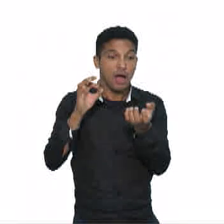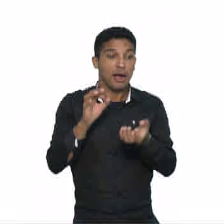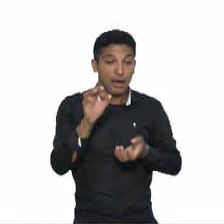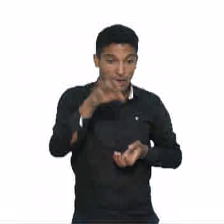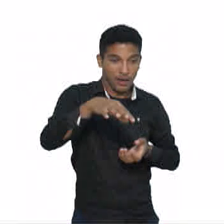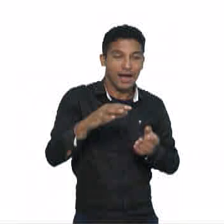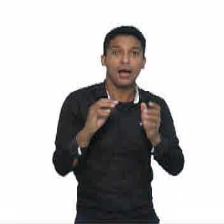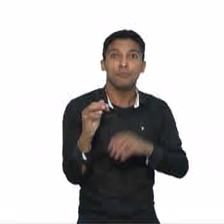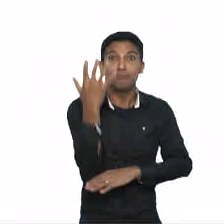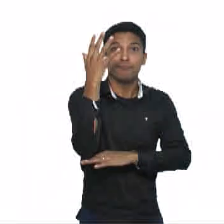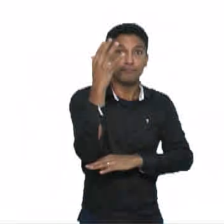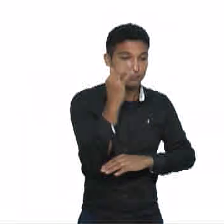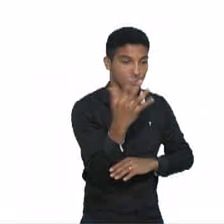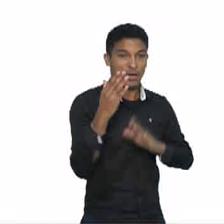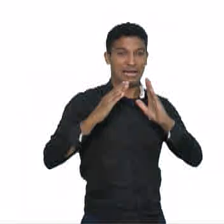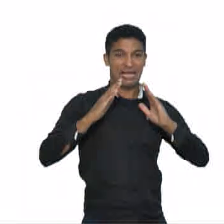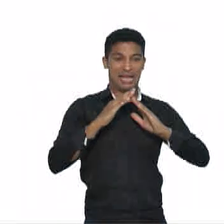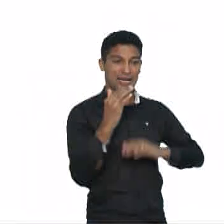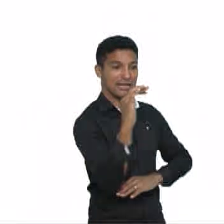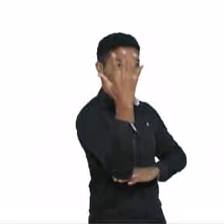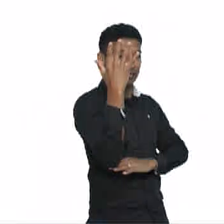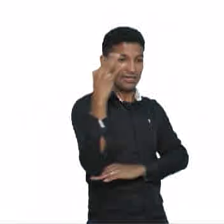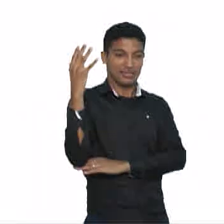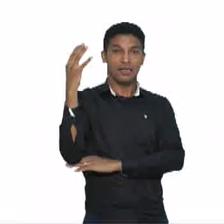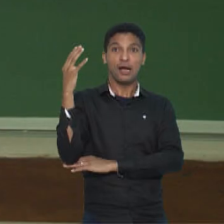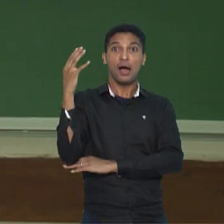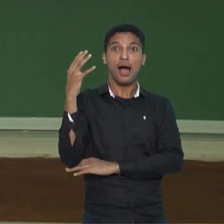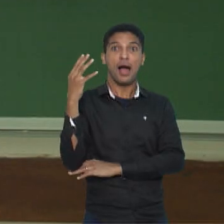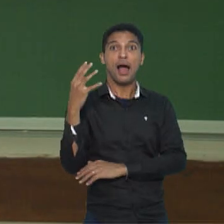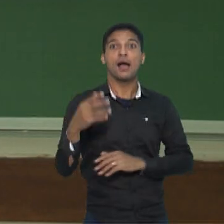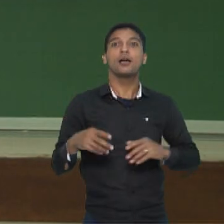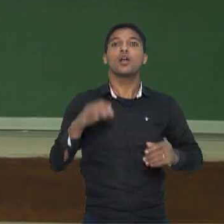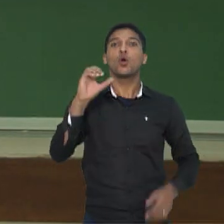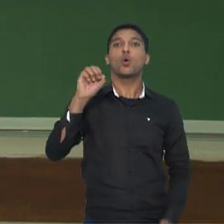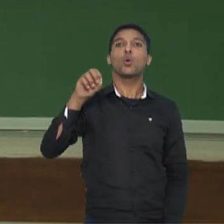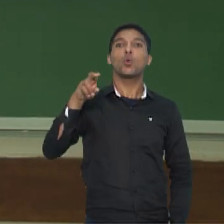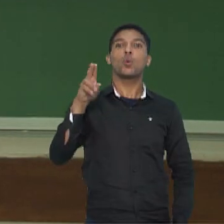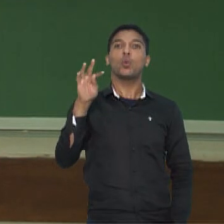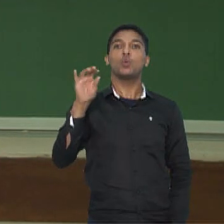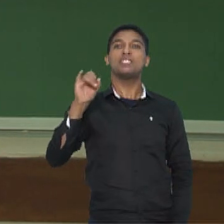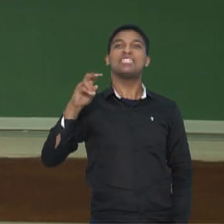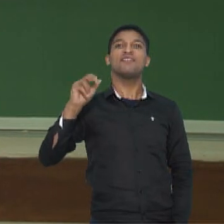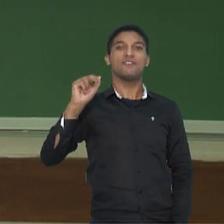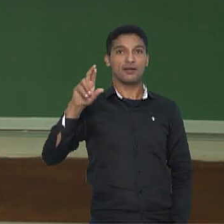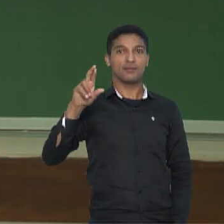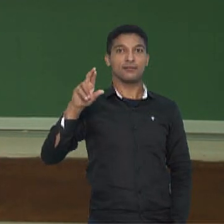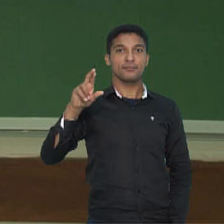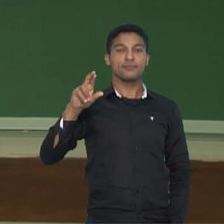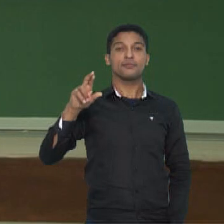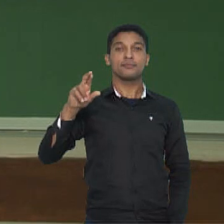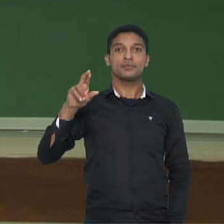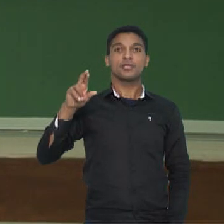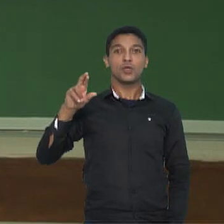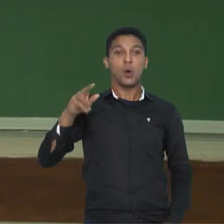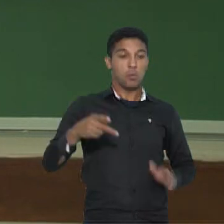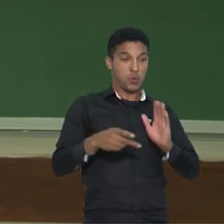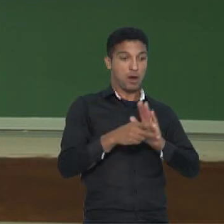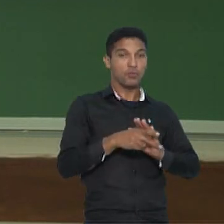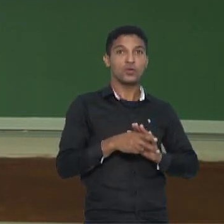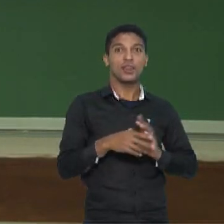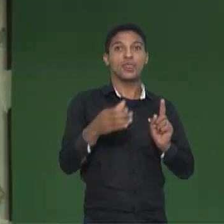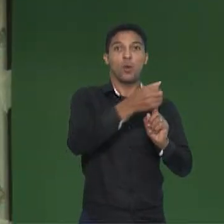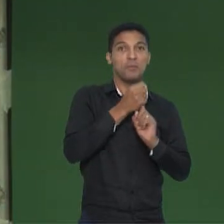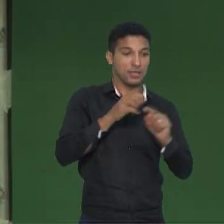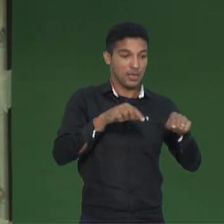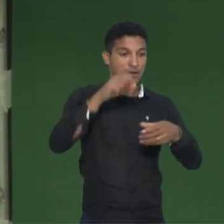um pré-requisito para isso. E daí surge a civilização como nós conhecemos hoje. Onde